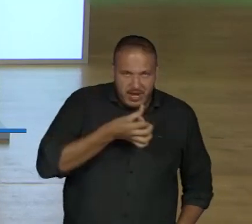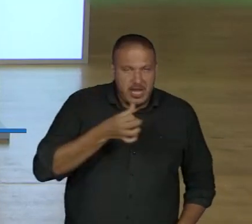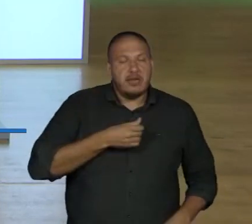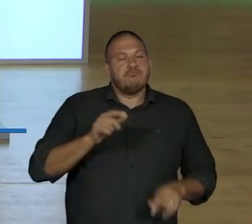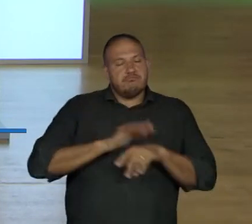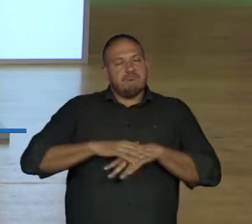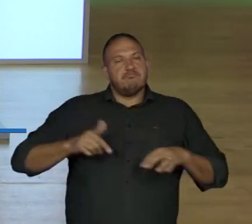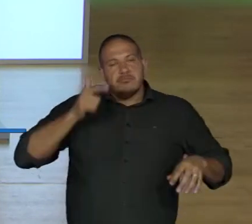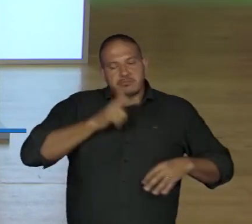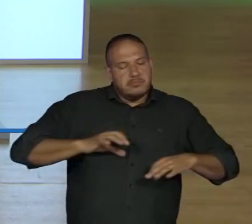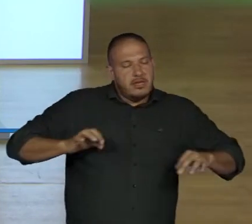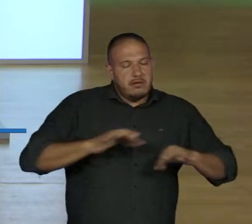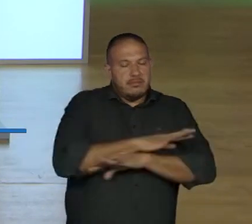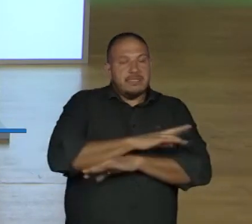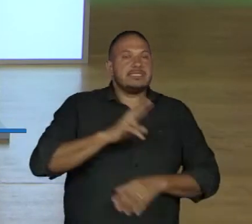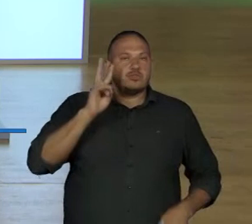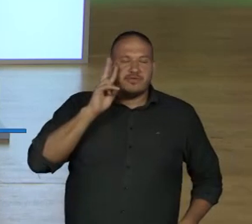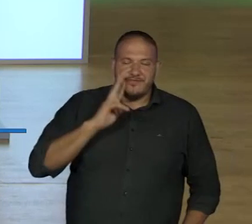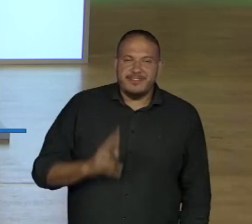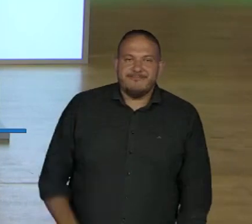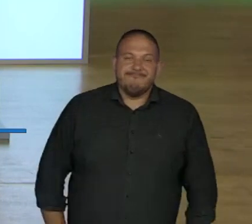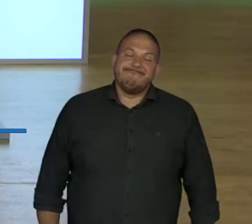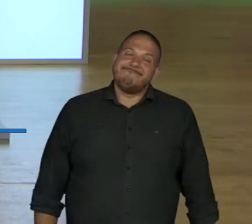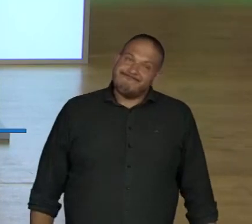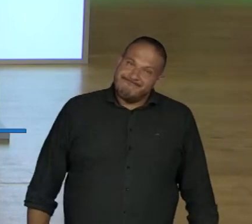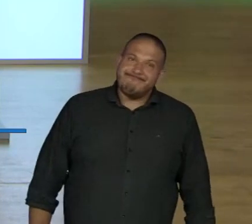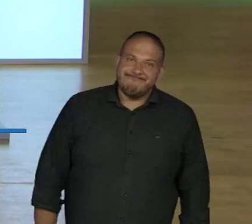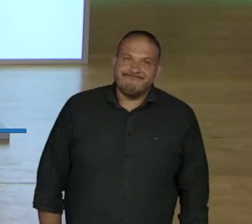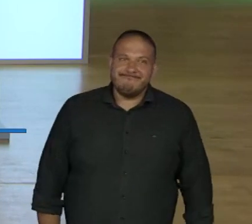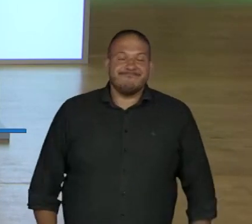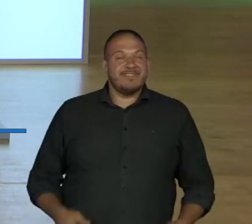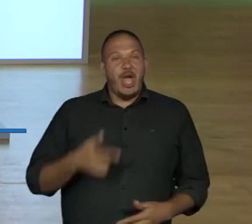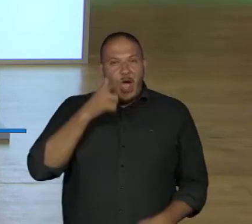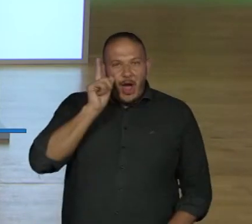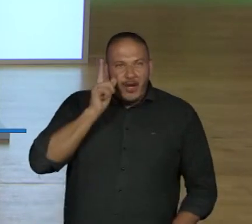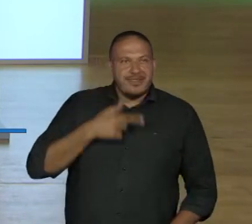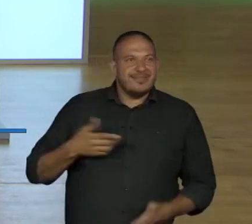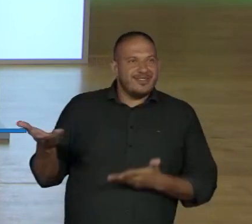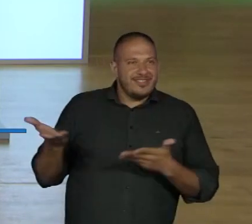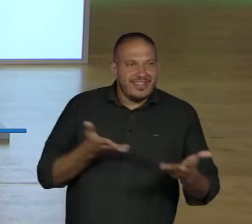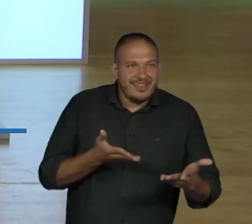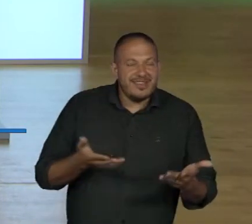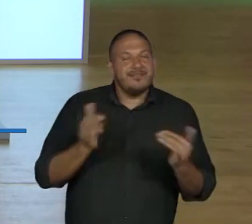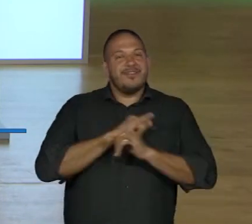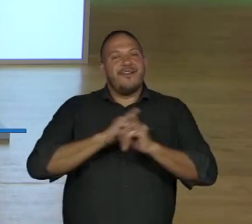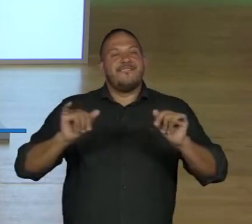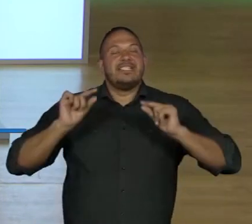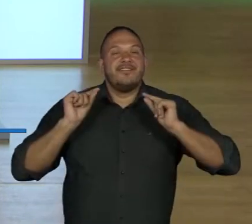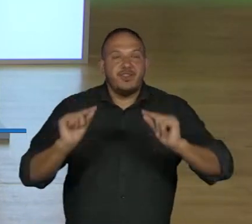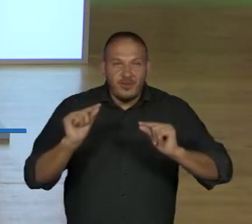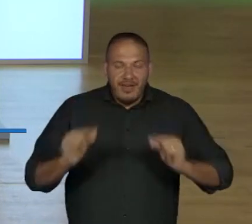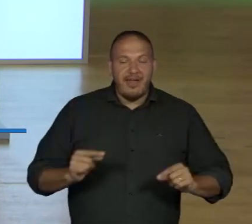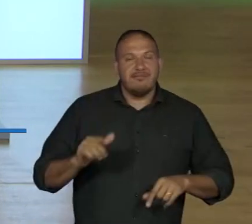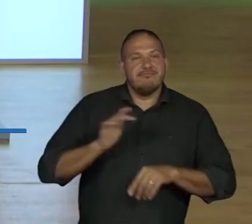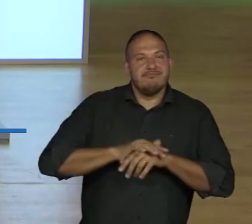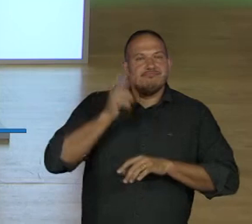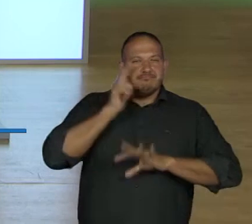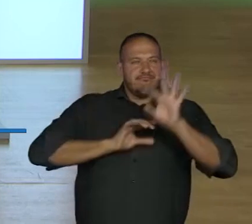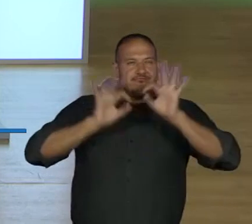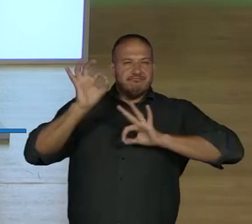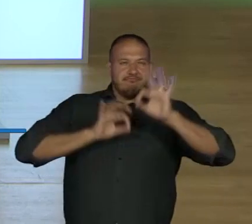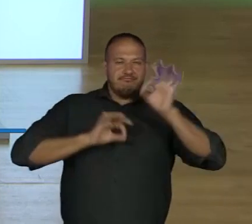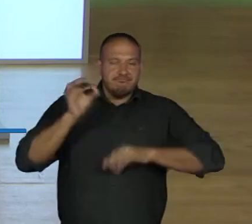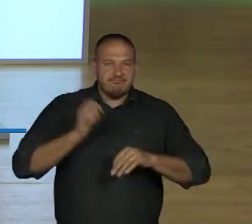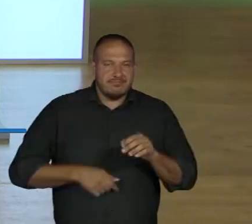1 na segunda-feira. Então, ó, professora, ontem nós trouxemos uma manchete falando da construção de um